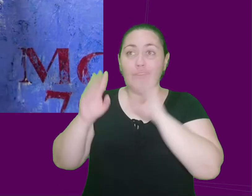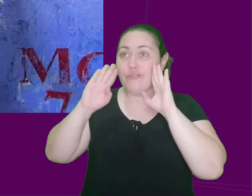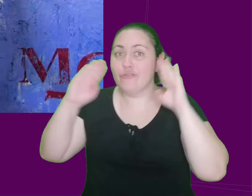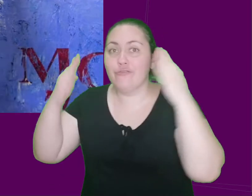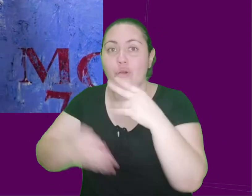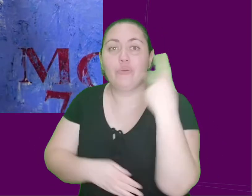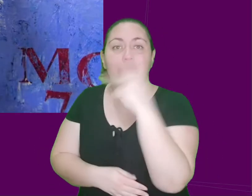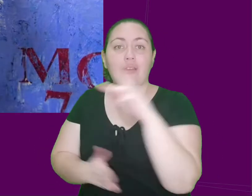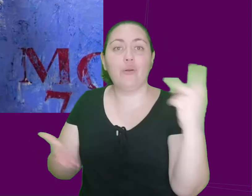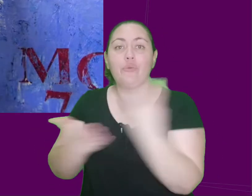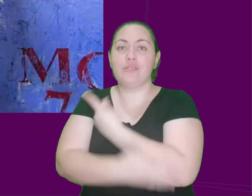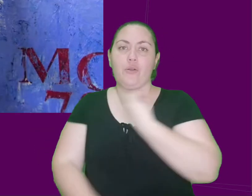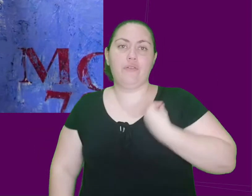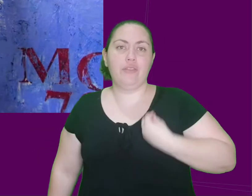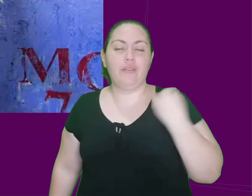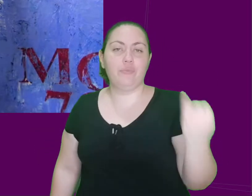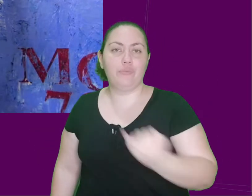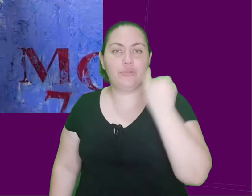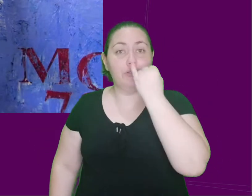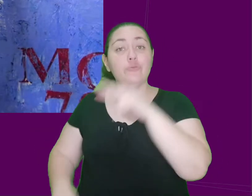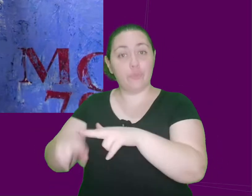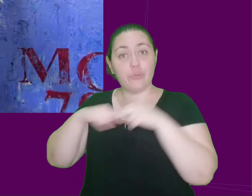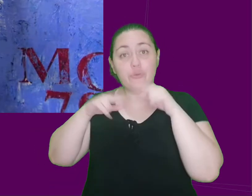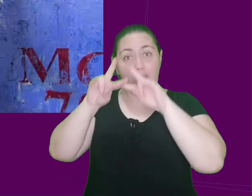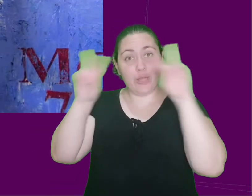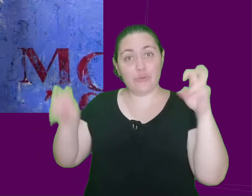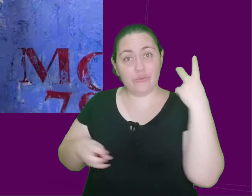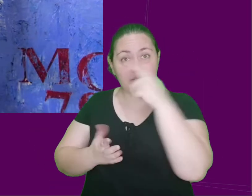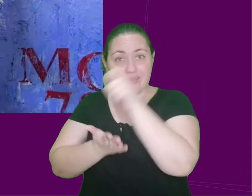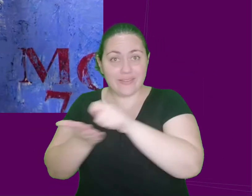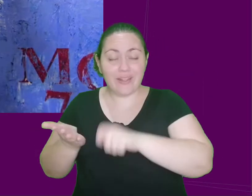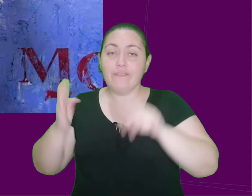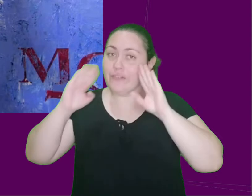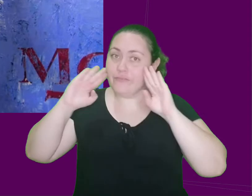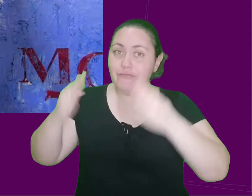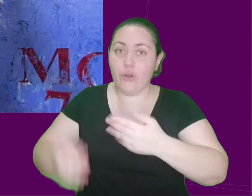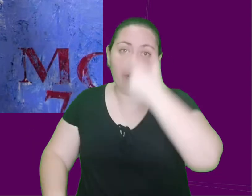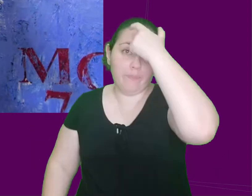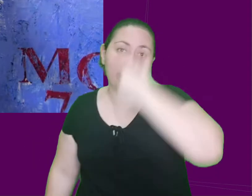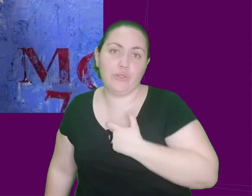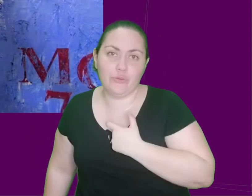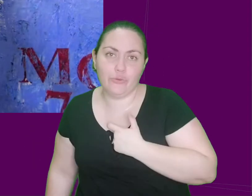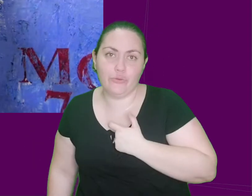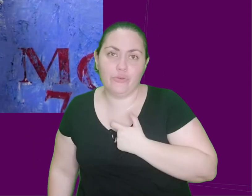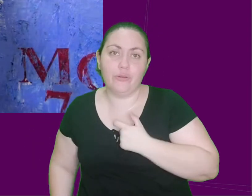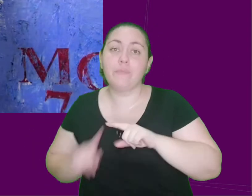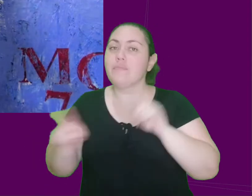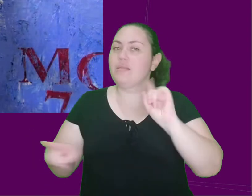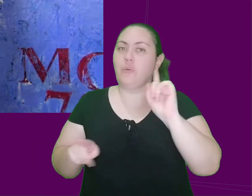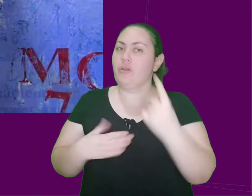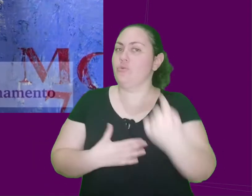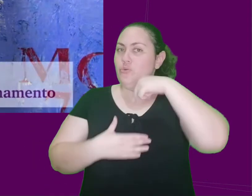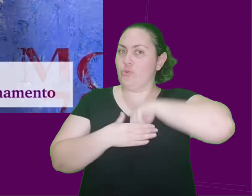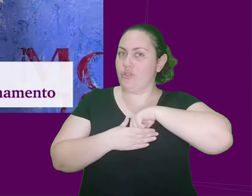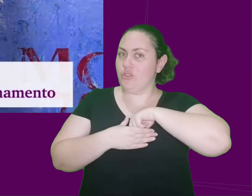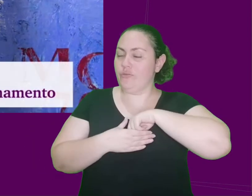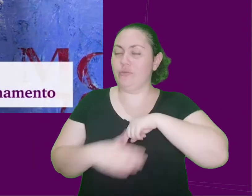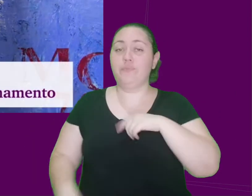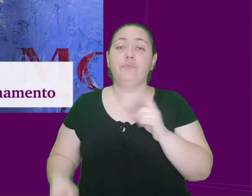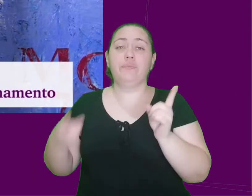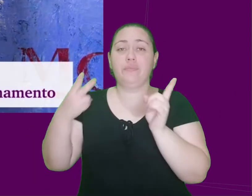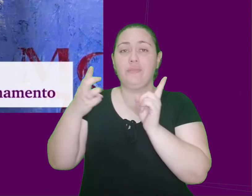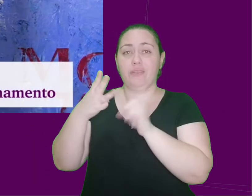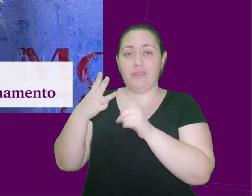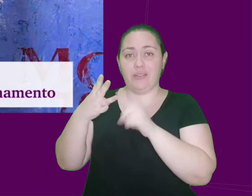sua vida. Portanto, a temática da escrita se foca no sujeito, mas não subjetivamente. O terceiro